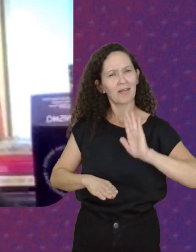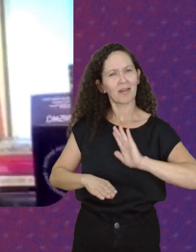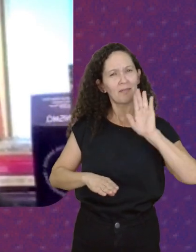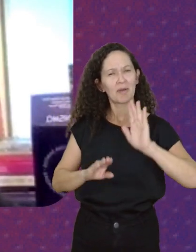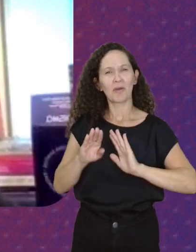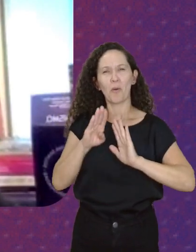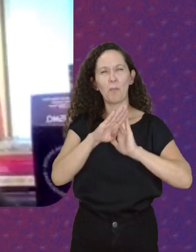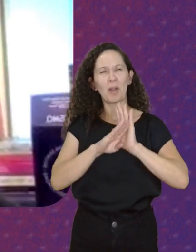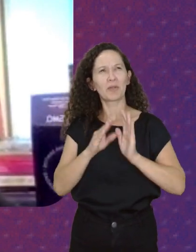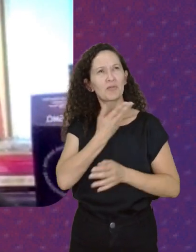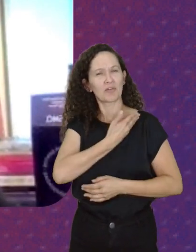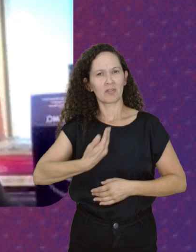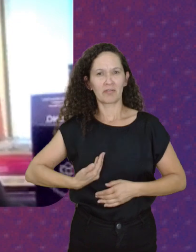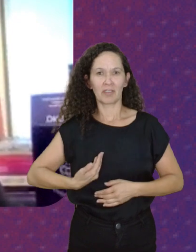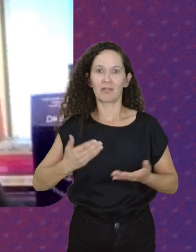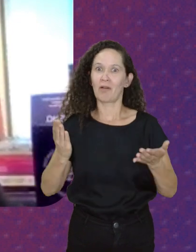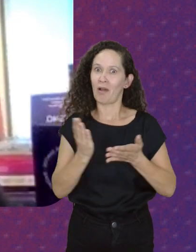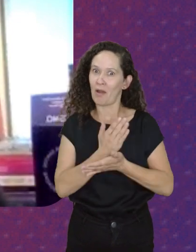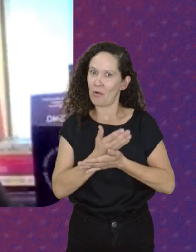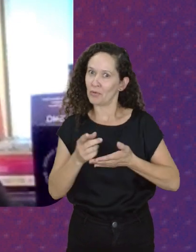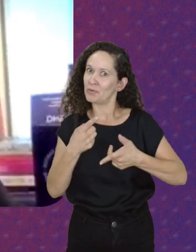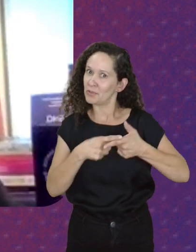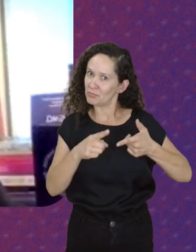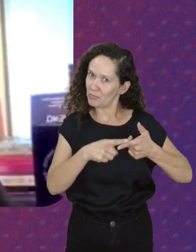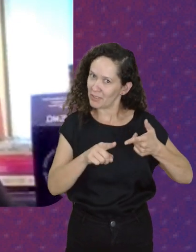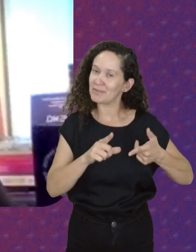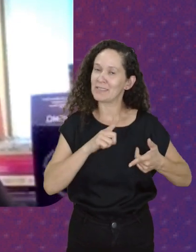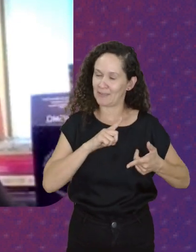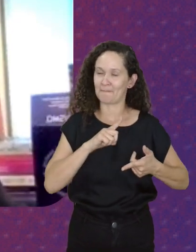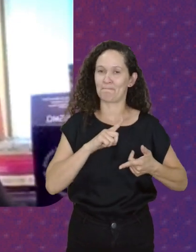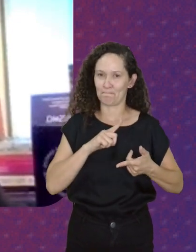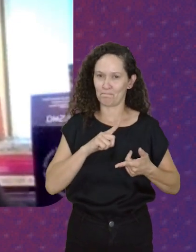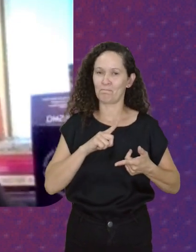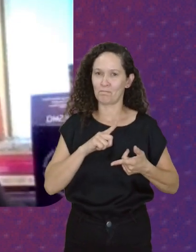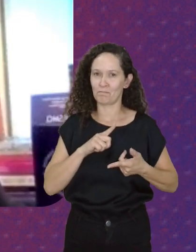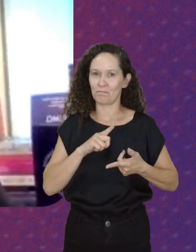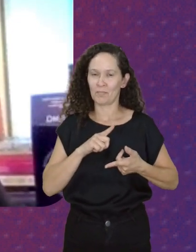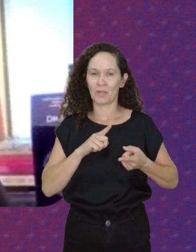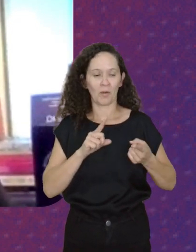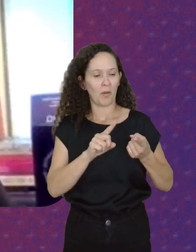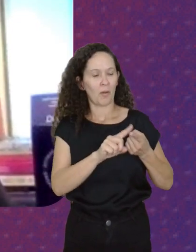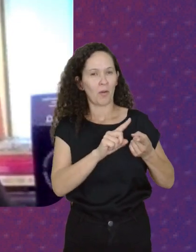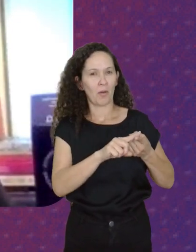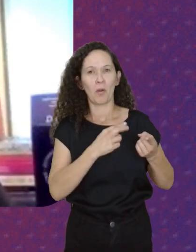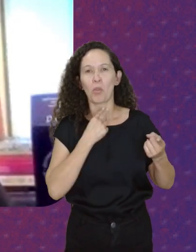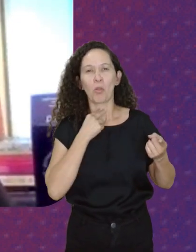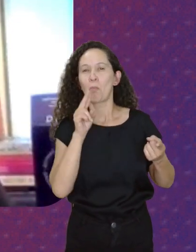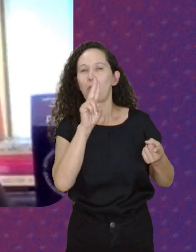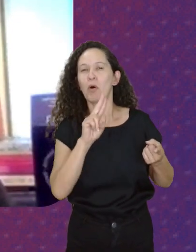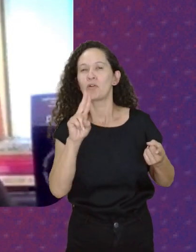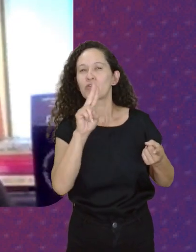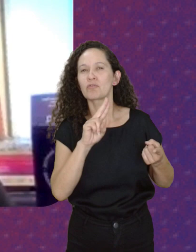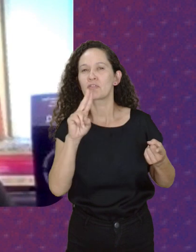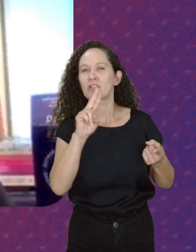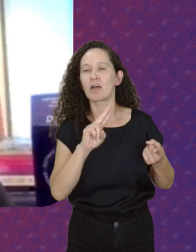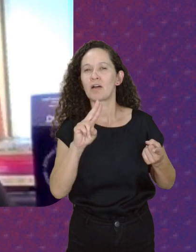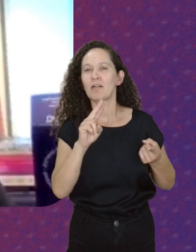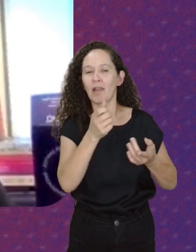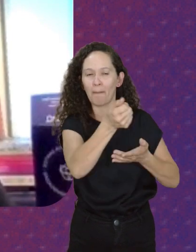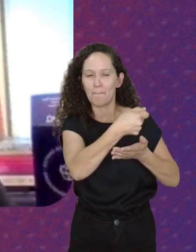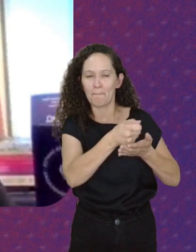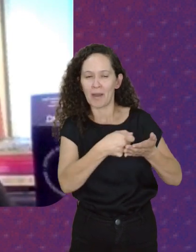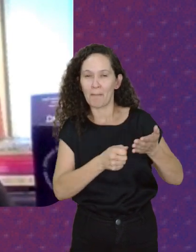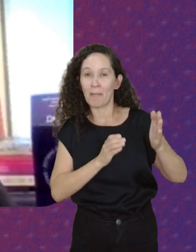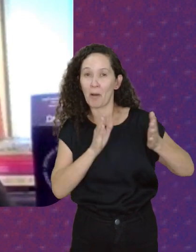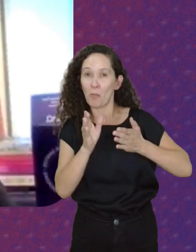planos de governo, você vai ter alguns ônus, que são os seguintes: impossibilidade de utilização de formas proscritas durante o